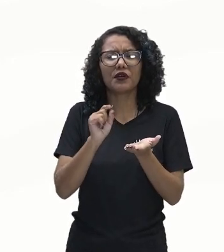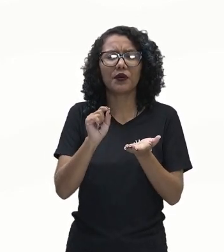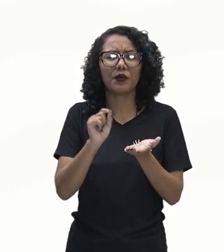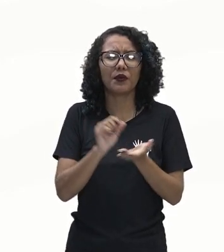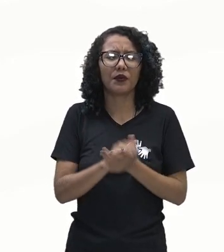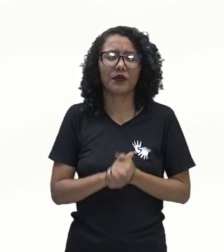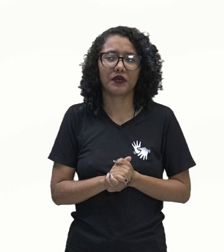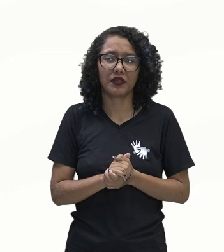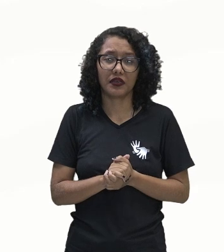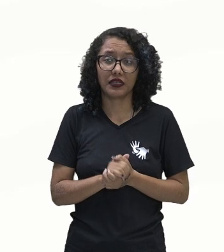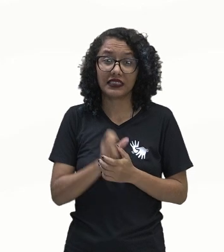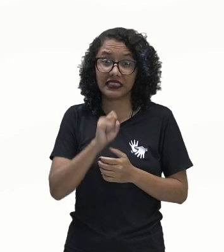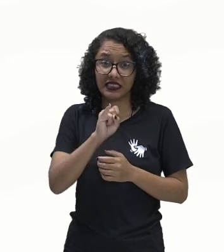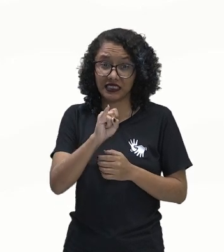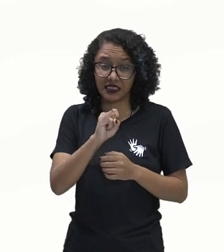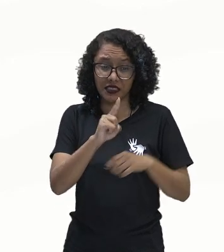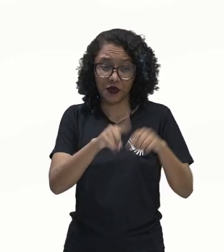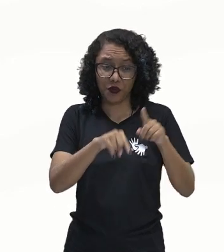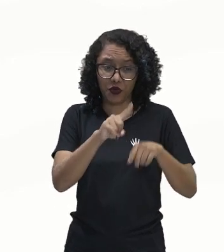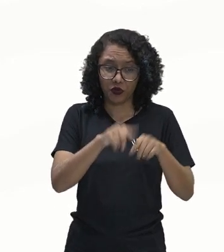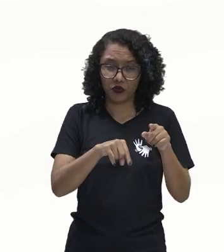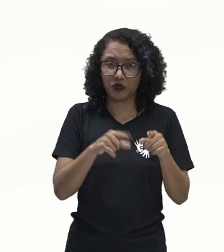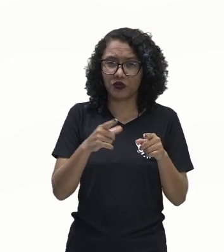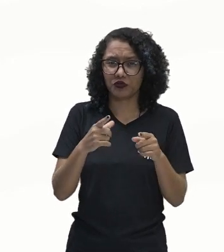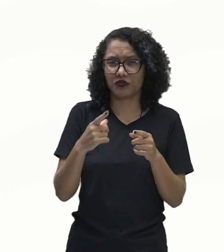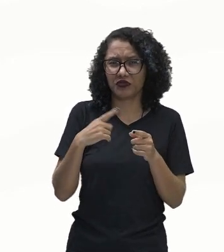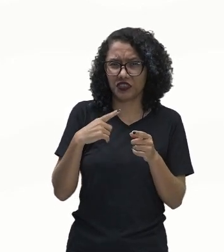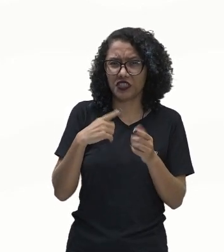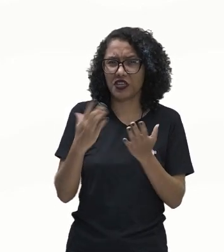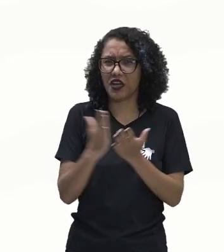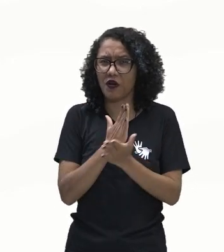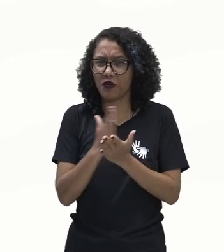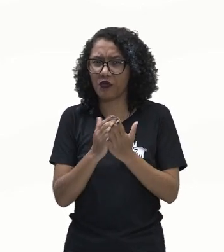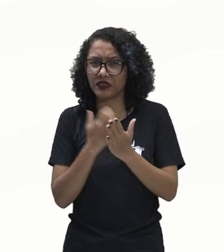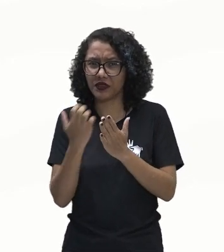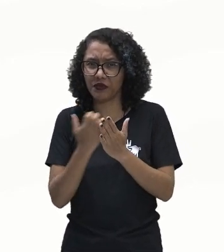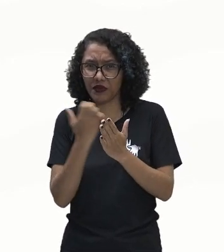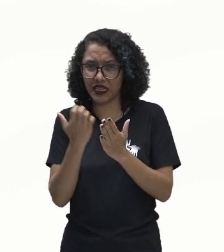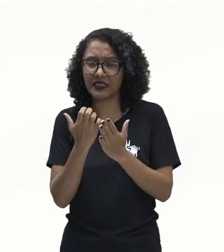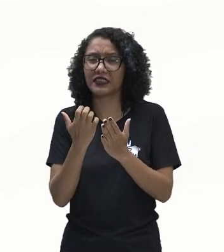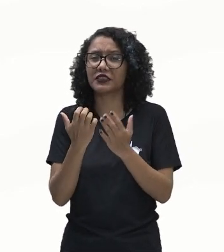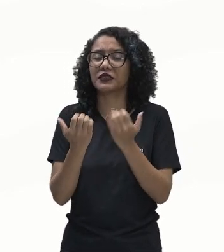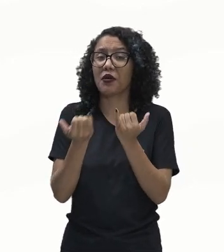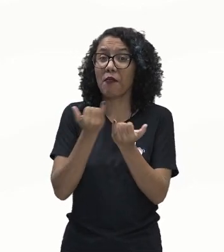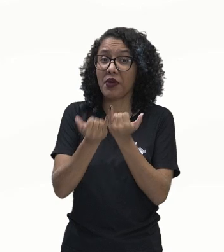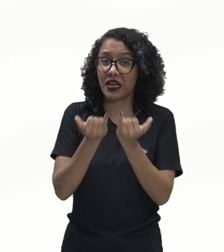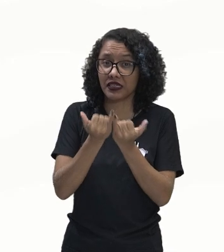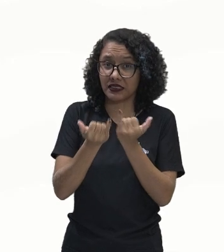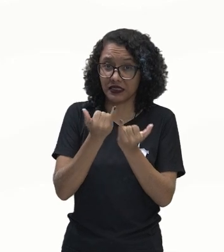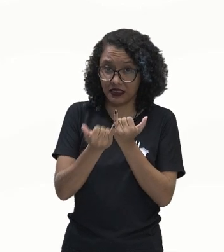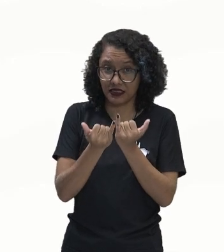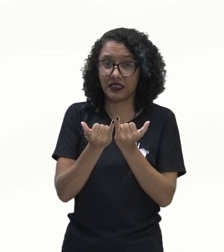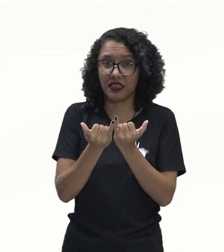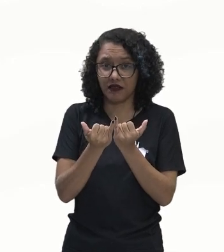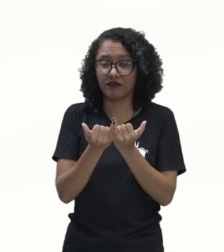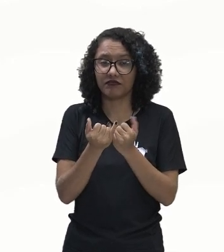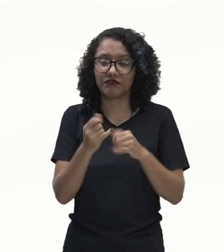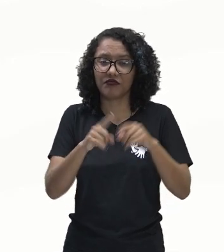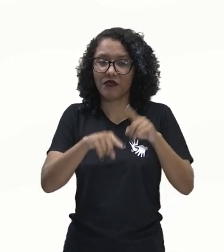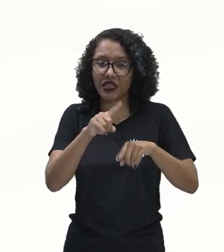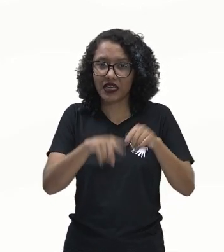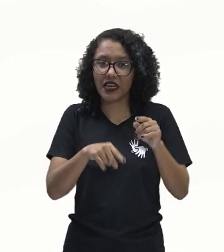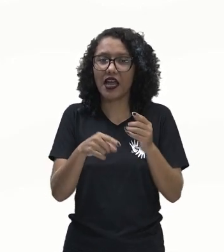tivessem concorrentes semelhantes ou iguais aos produtos brasileiros viriam a sofrer uma cobrança que